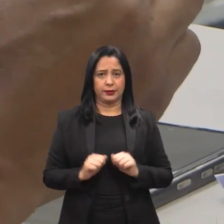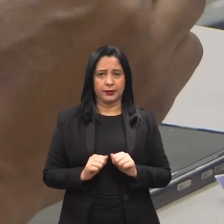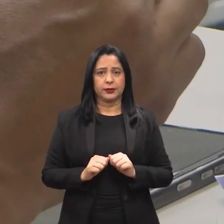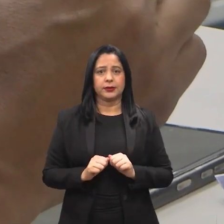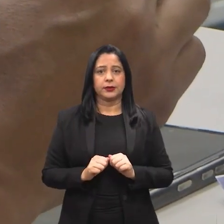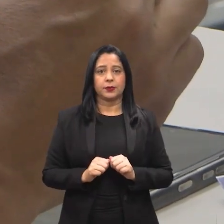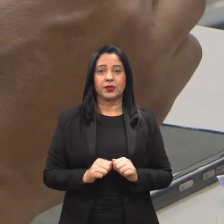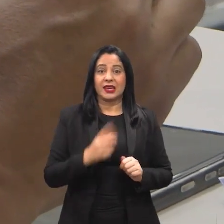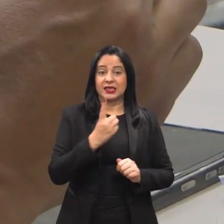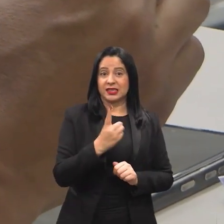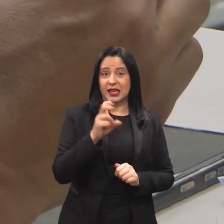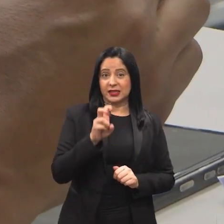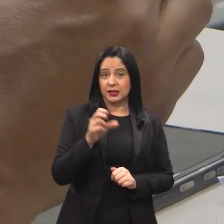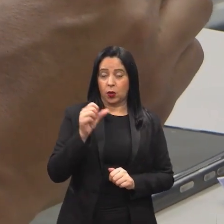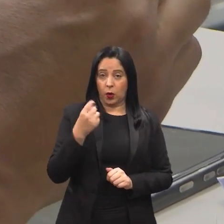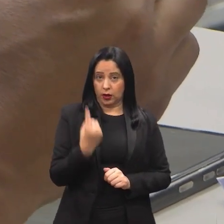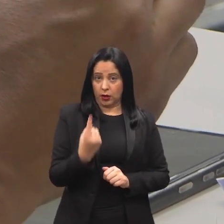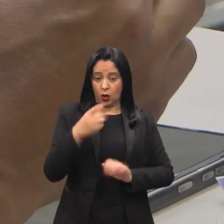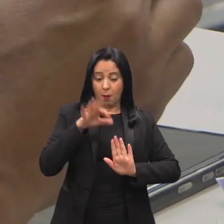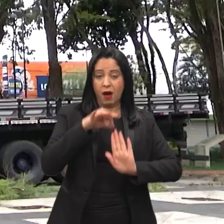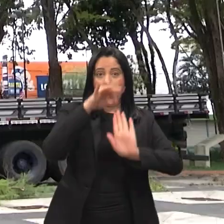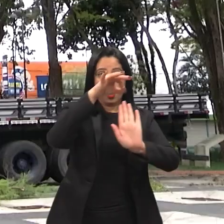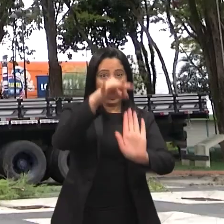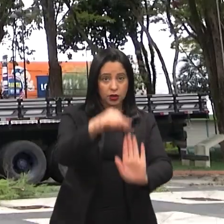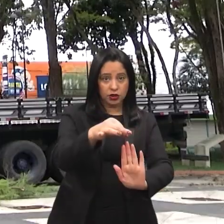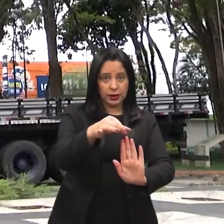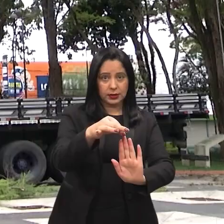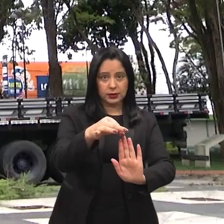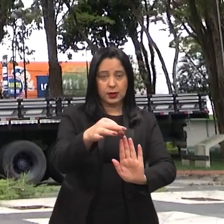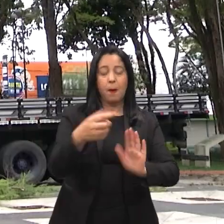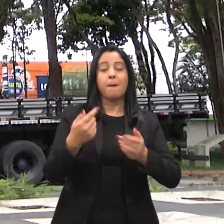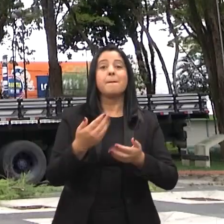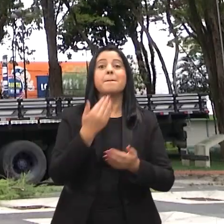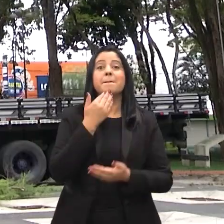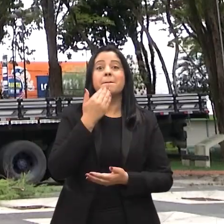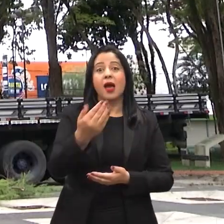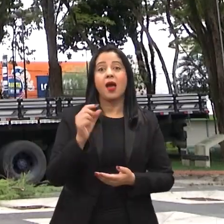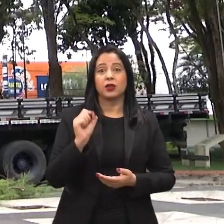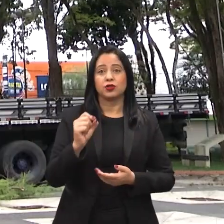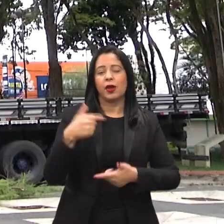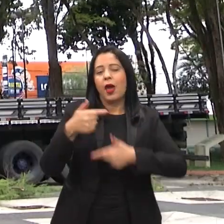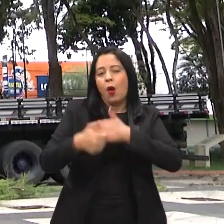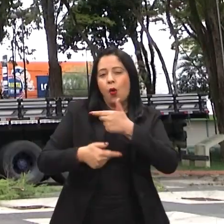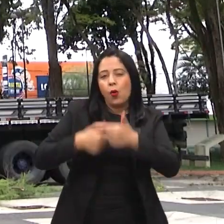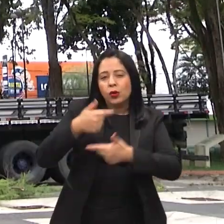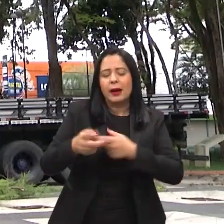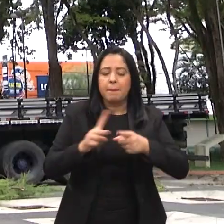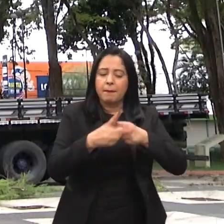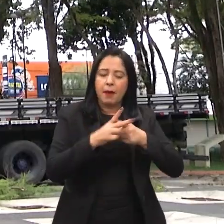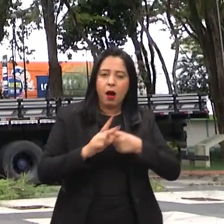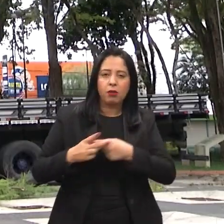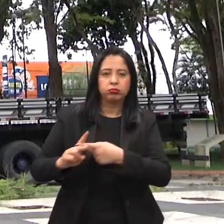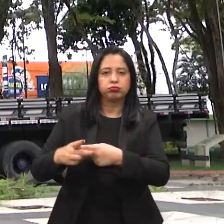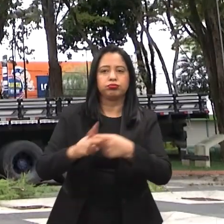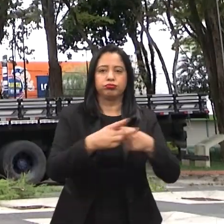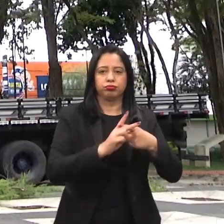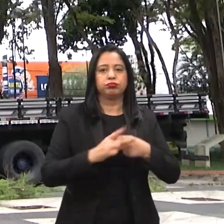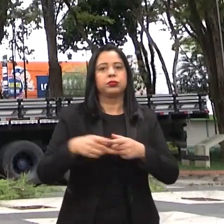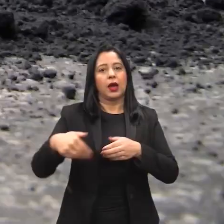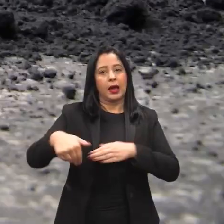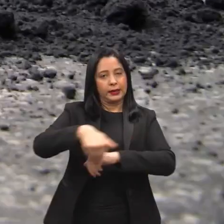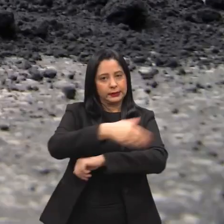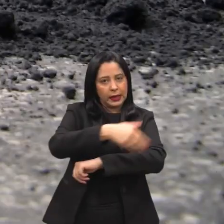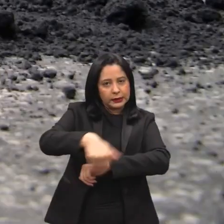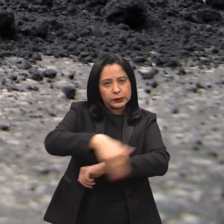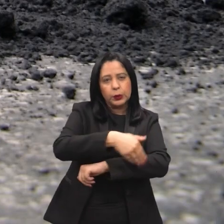das mais de 150 indicações sugeria a realização de serviços de manutenção pública na